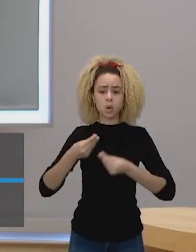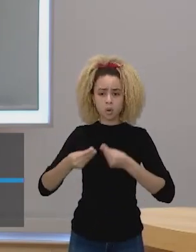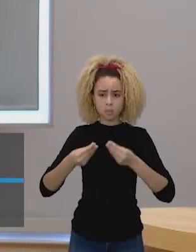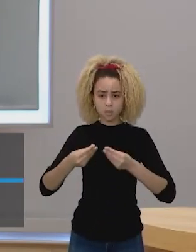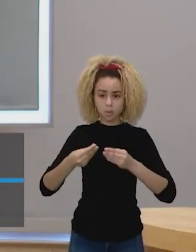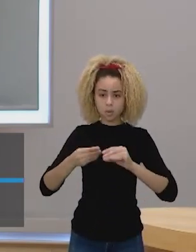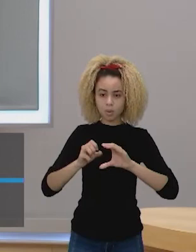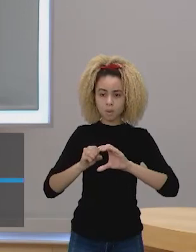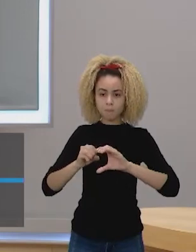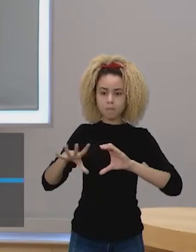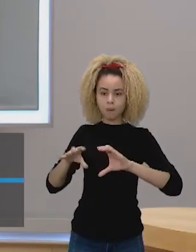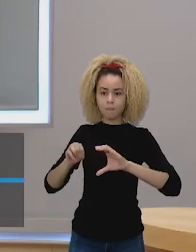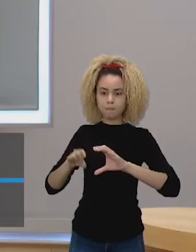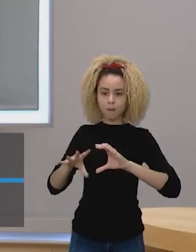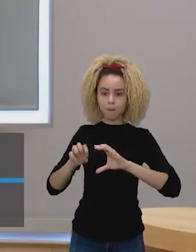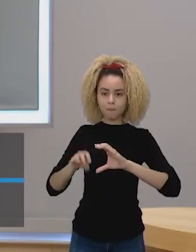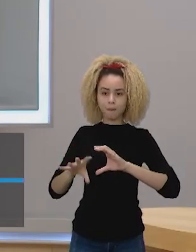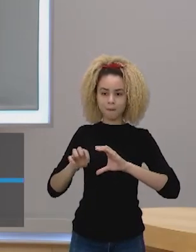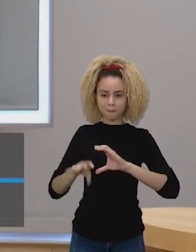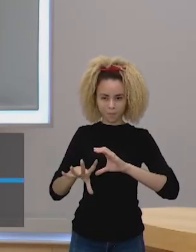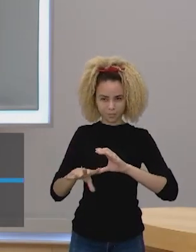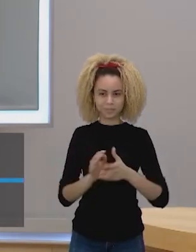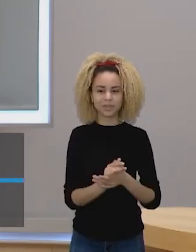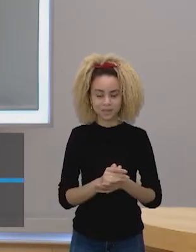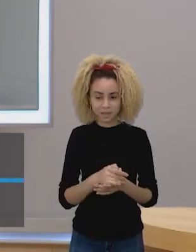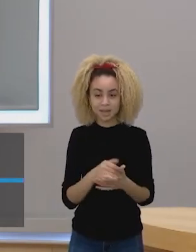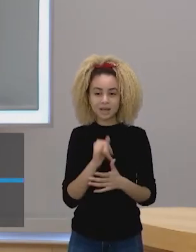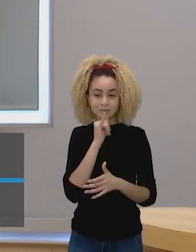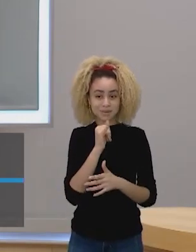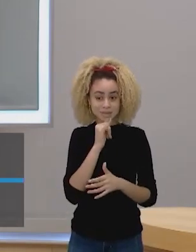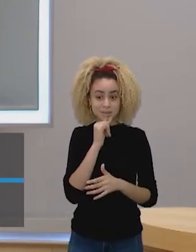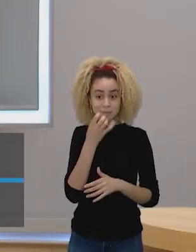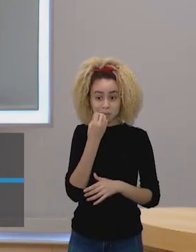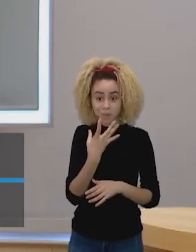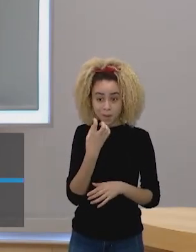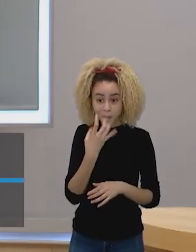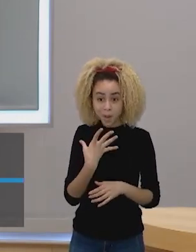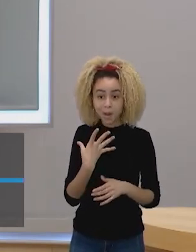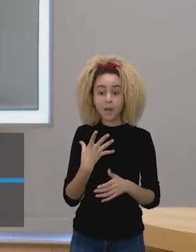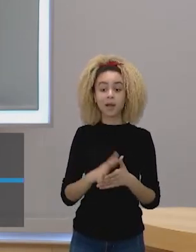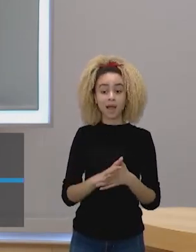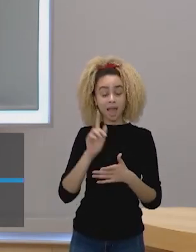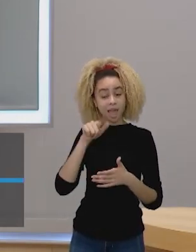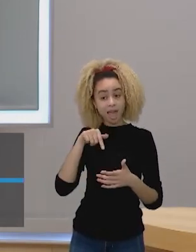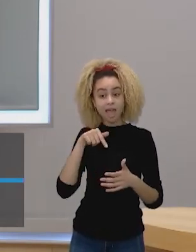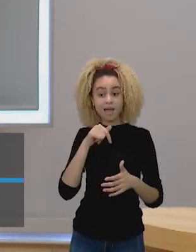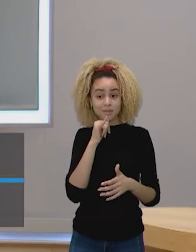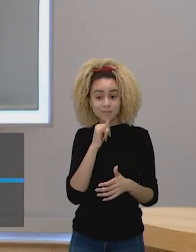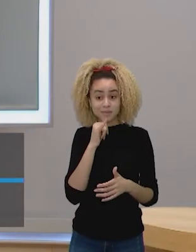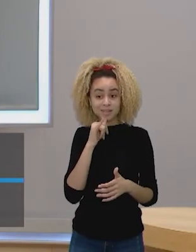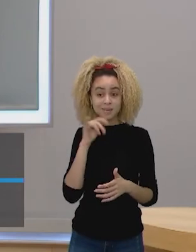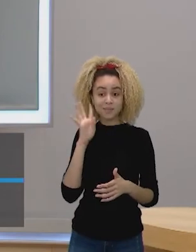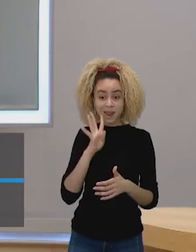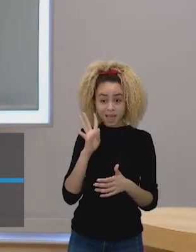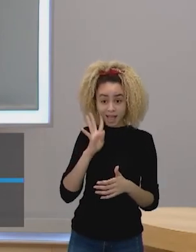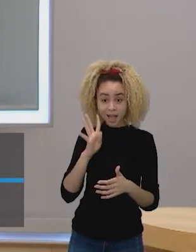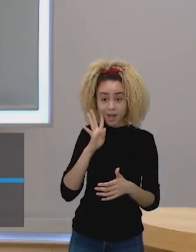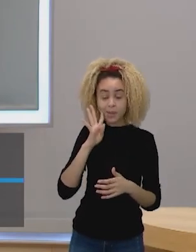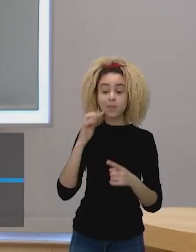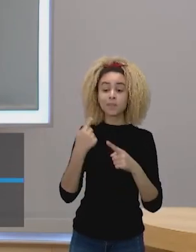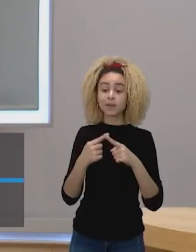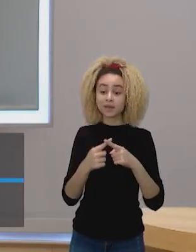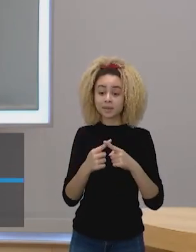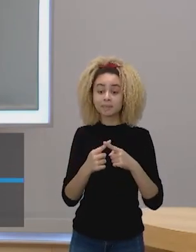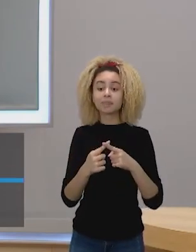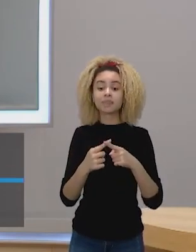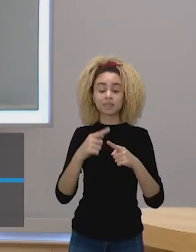excelente exemplo de máquina térmica? Veja, é uma máquina térmica com um exemplo perfeito motor a combustão. Por quê?